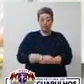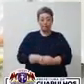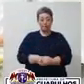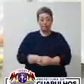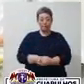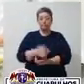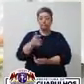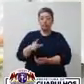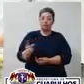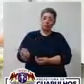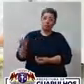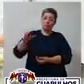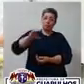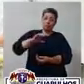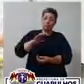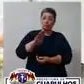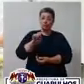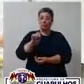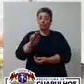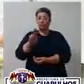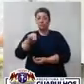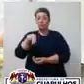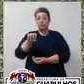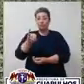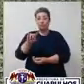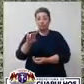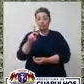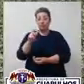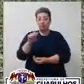Ficar bem macia a massa. Pode acrescentar já também a baunilha.